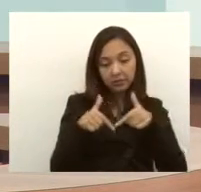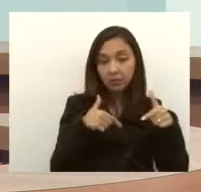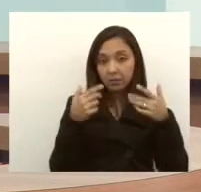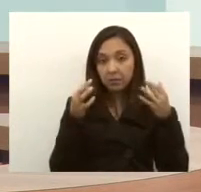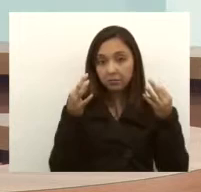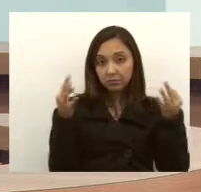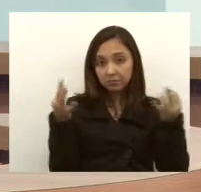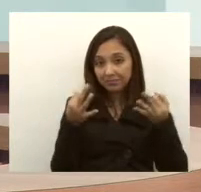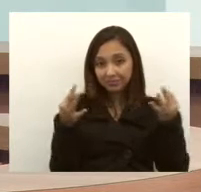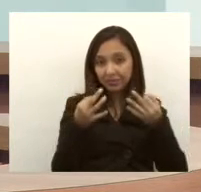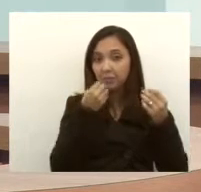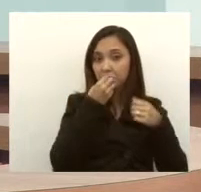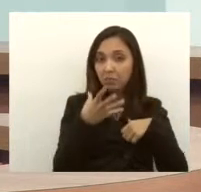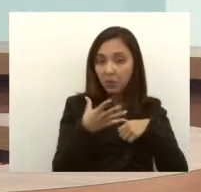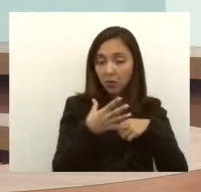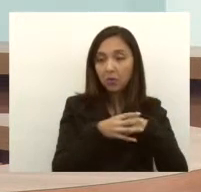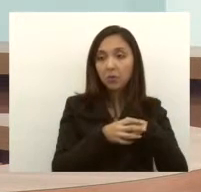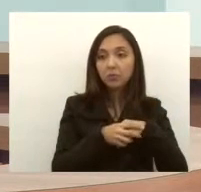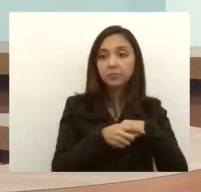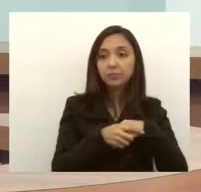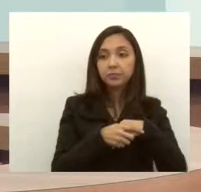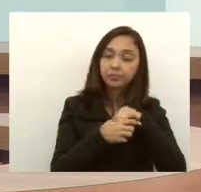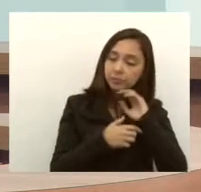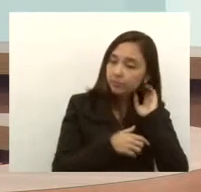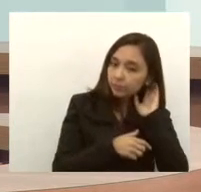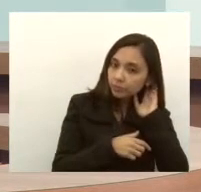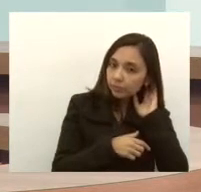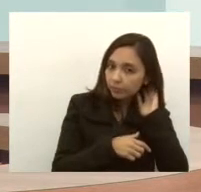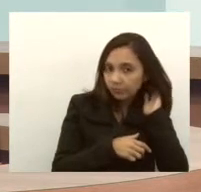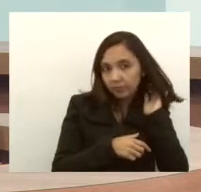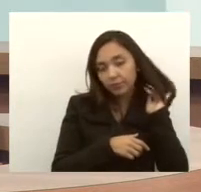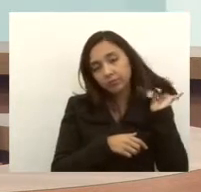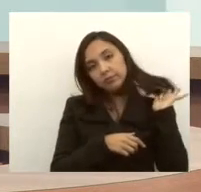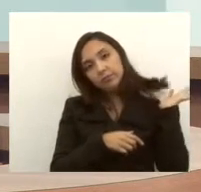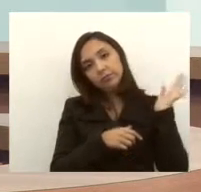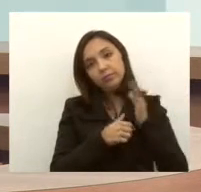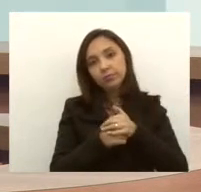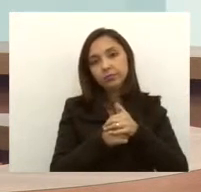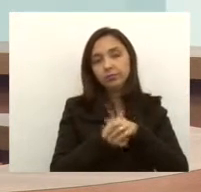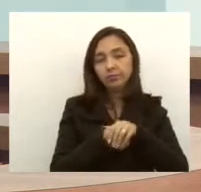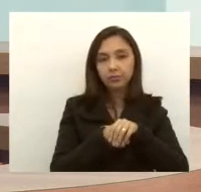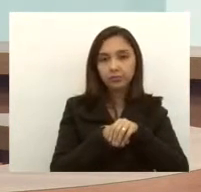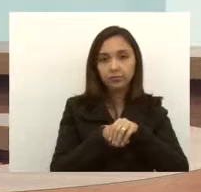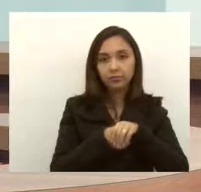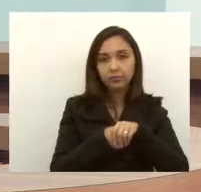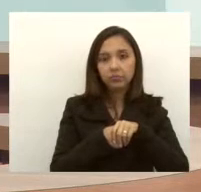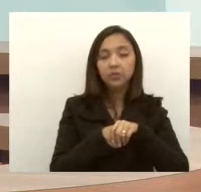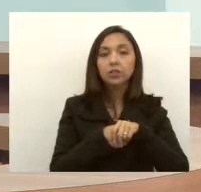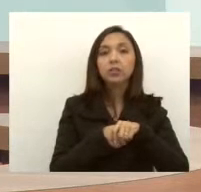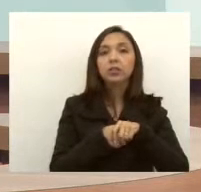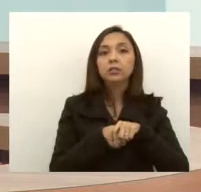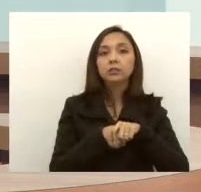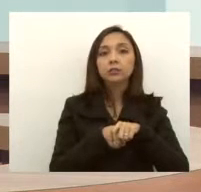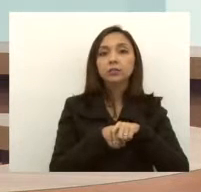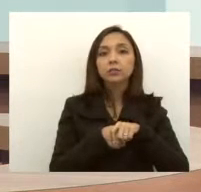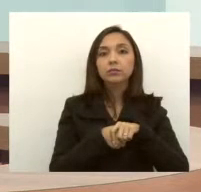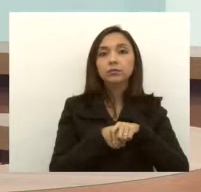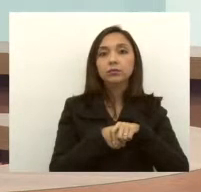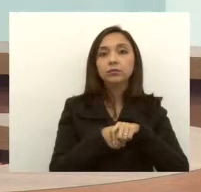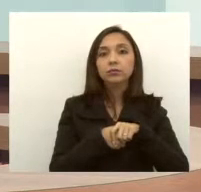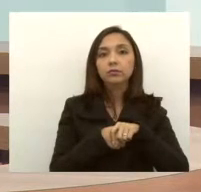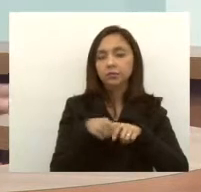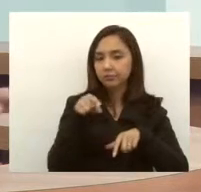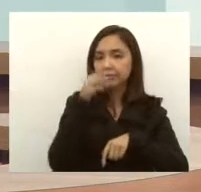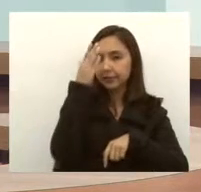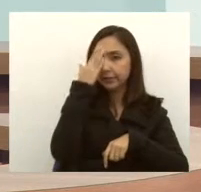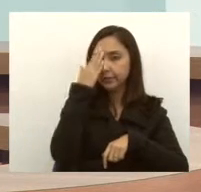maravilhoso, é verdade. Muitos aqui estão achando engraçado, mas é verdade. Ele sabe o que eu estou falando, né? Ele sabe o que eu estou falando.